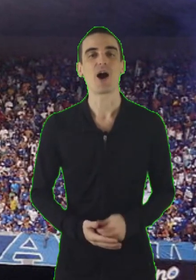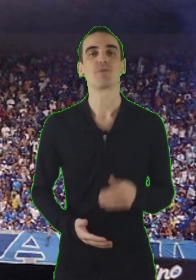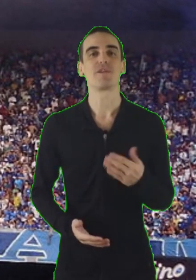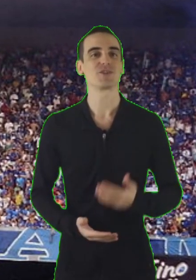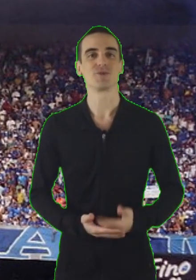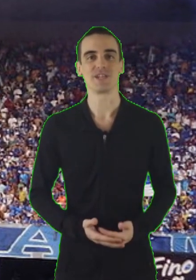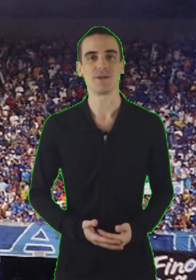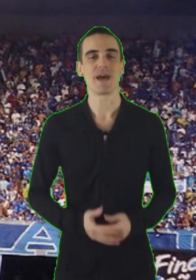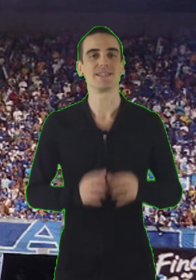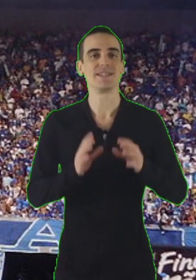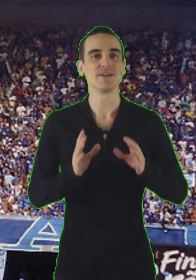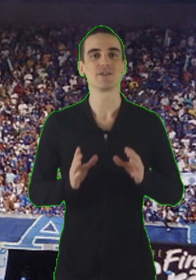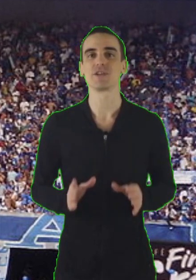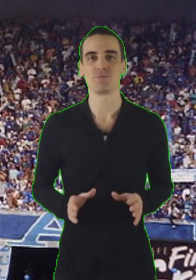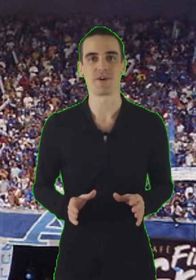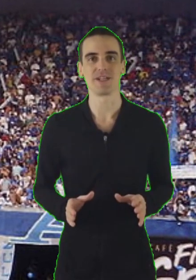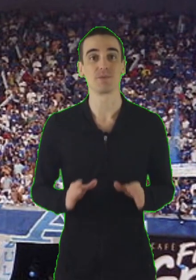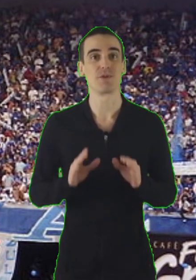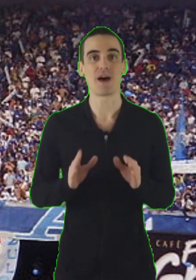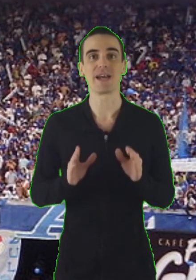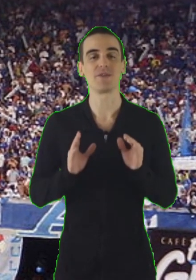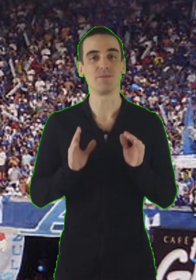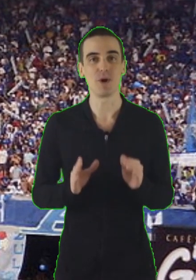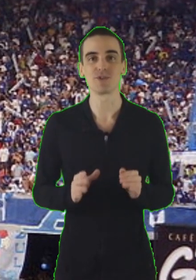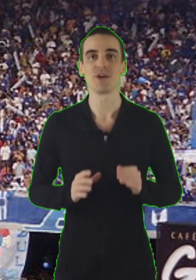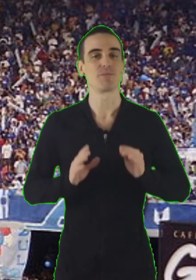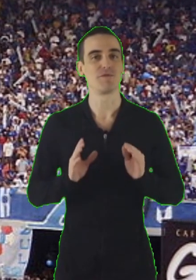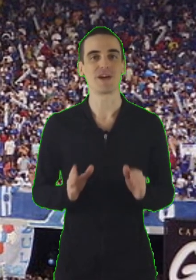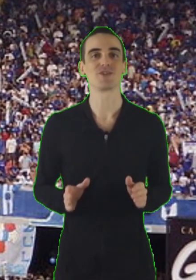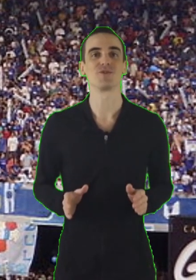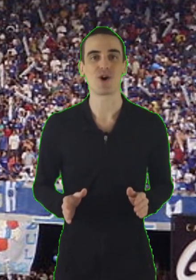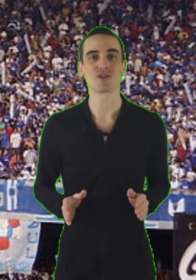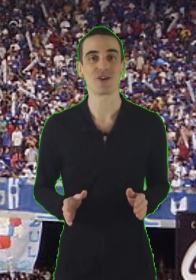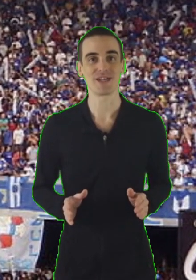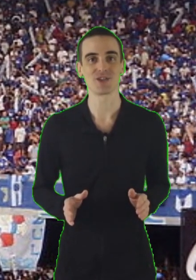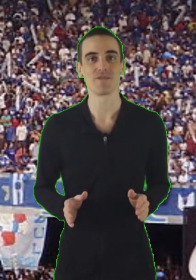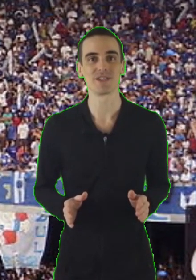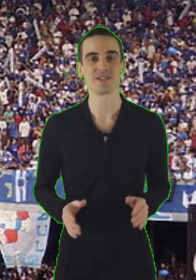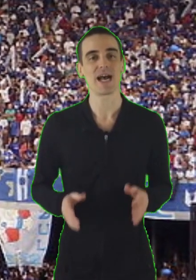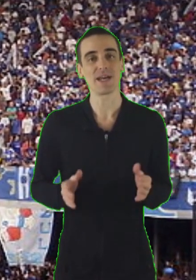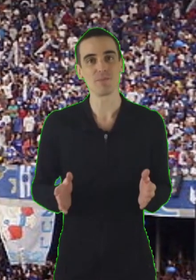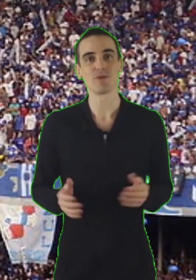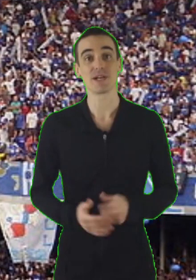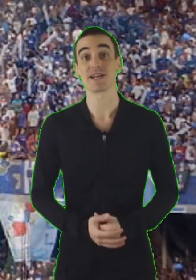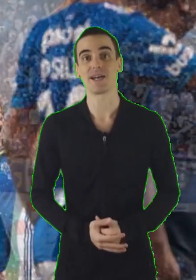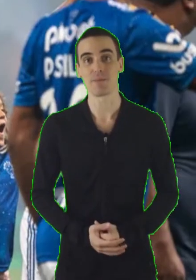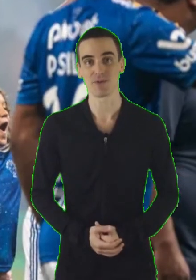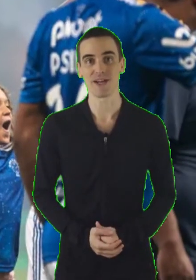do Cabuloso. Se inscreva no canal para ficar por dentro de todas as novidades que acontecem nos bastidores do Cruzeiro em primeira